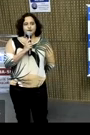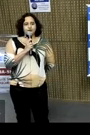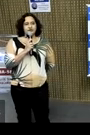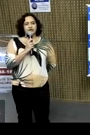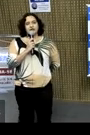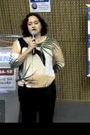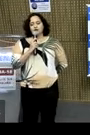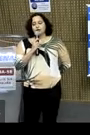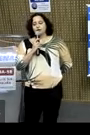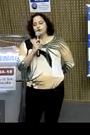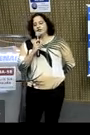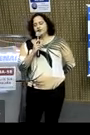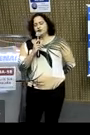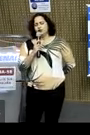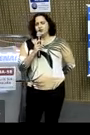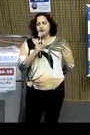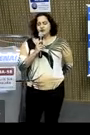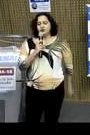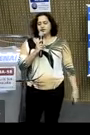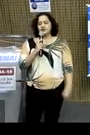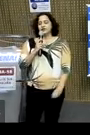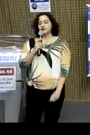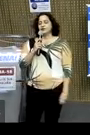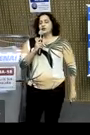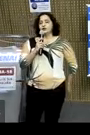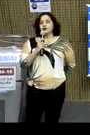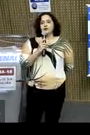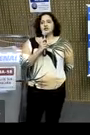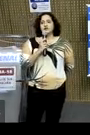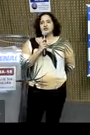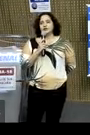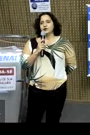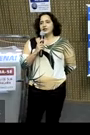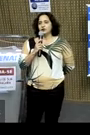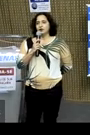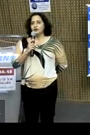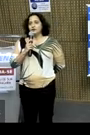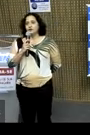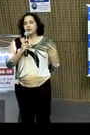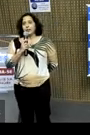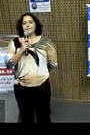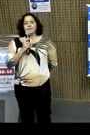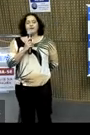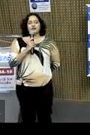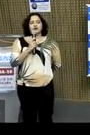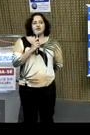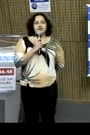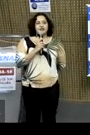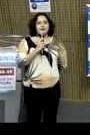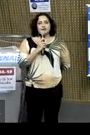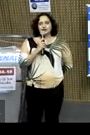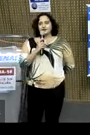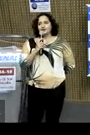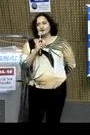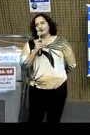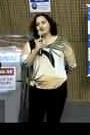10.588. No início de 2021 desse ano, nós tivemos a divisão do território, mas nós da equipe